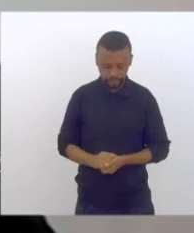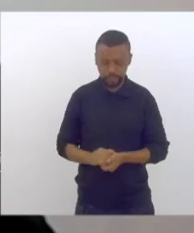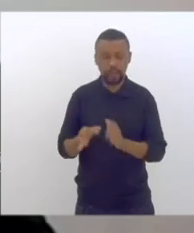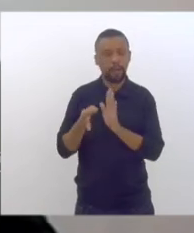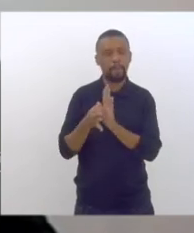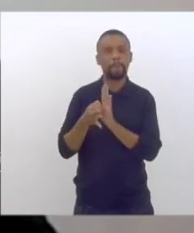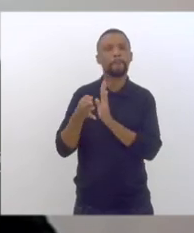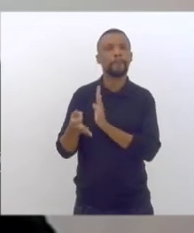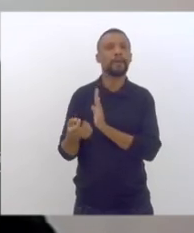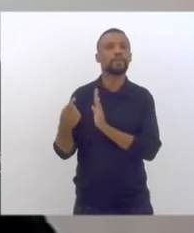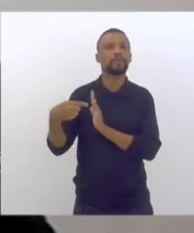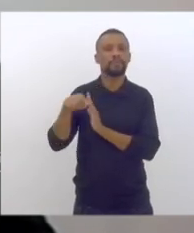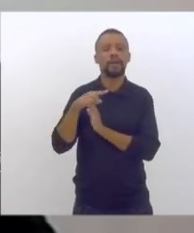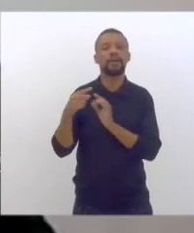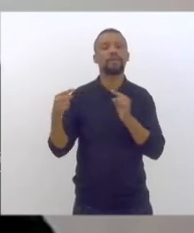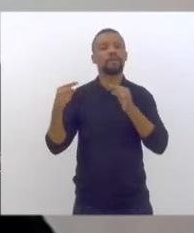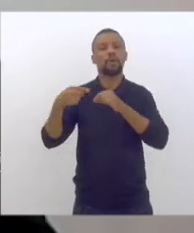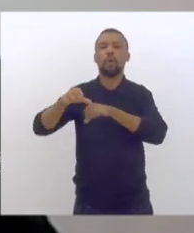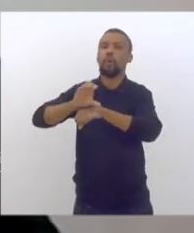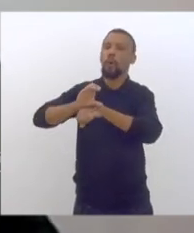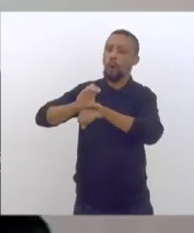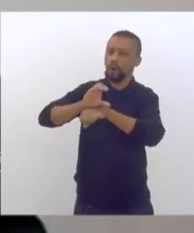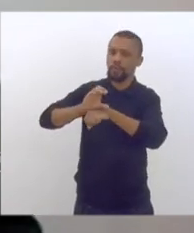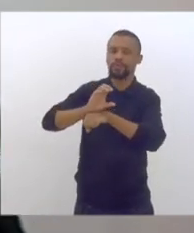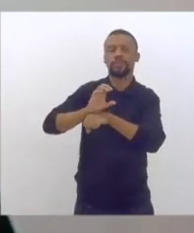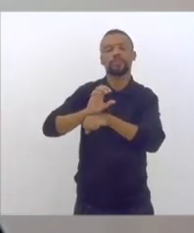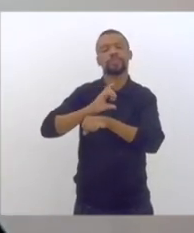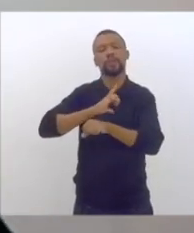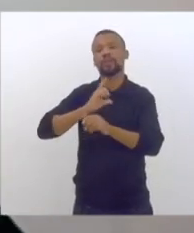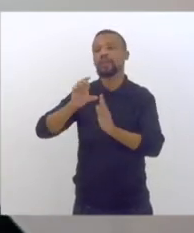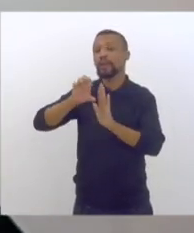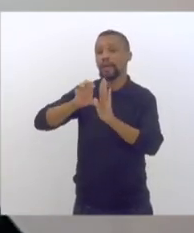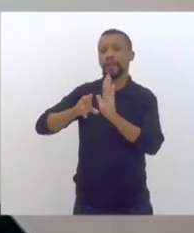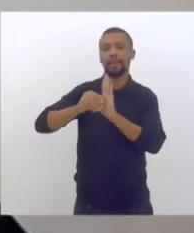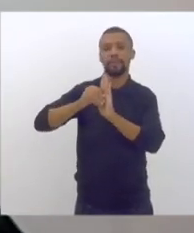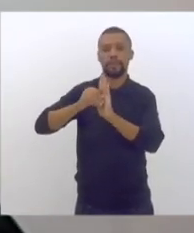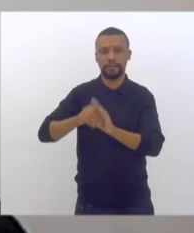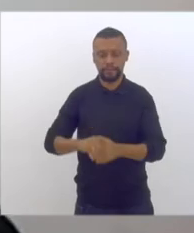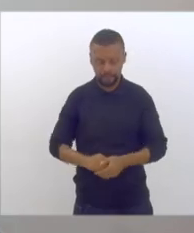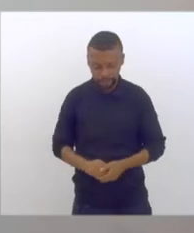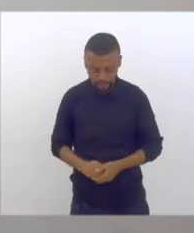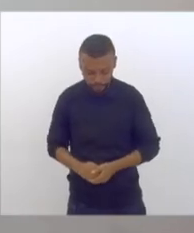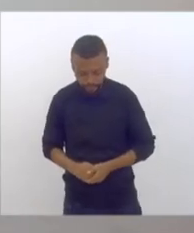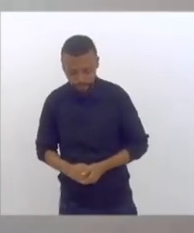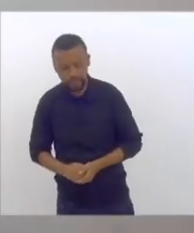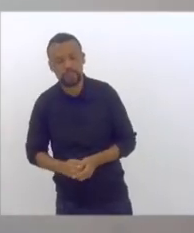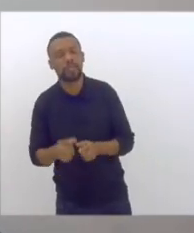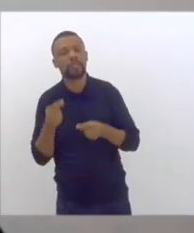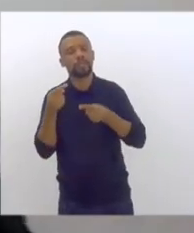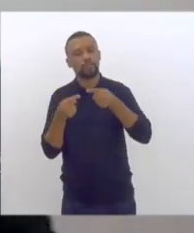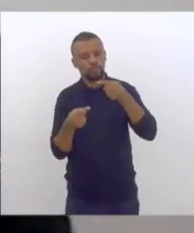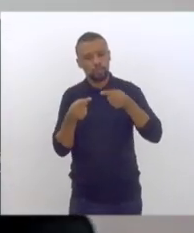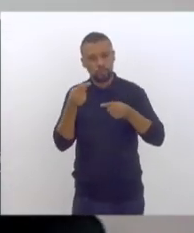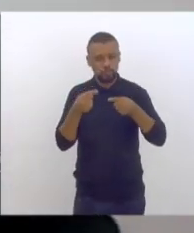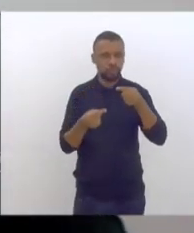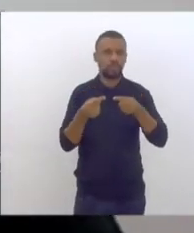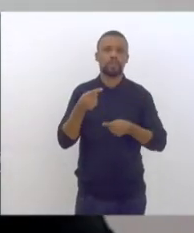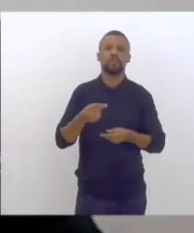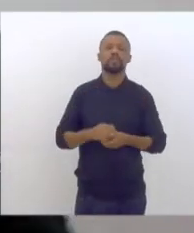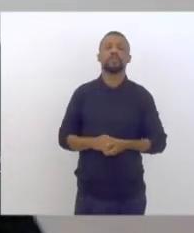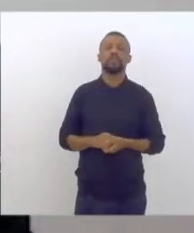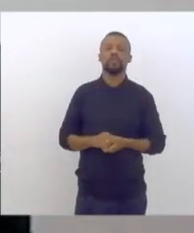parecer pela constitucionalidade com emenda em execução